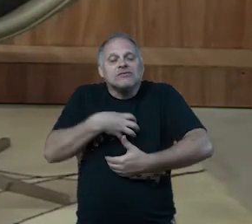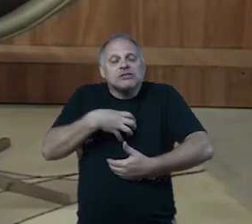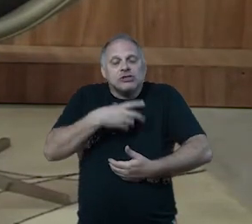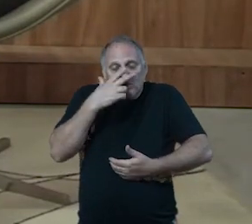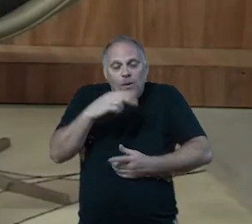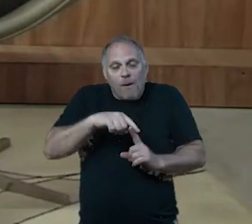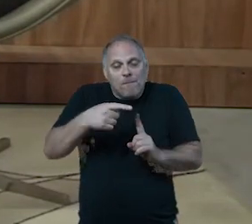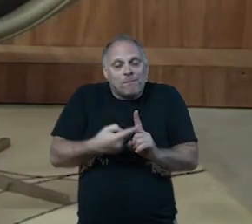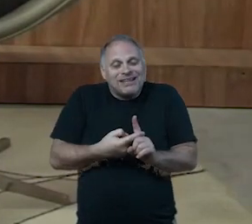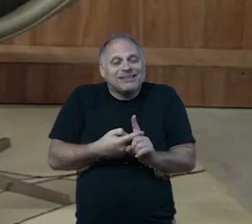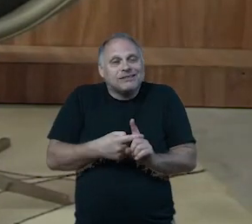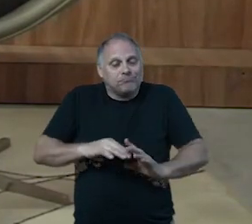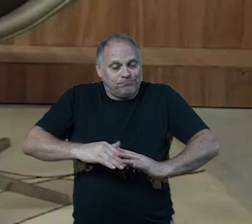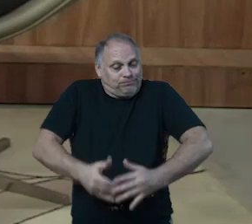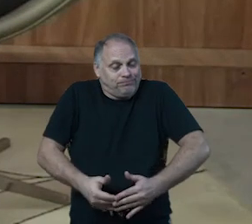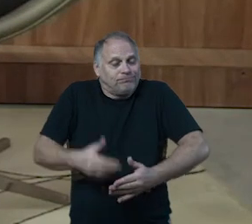útero da mãe. Porque...